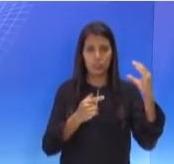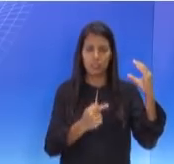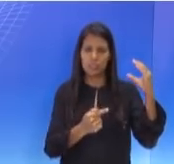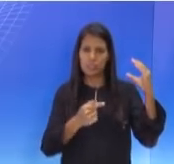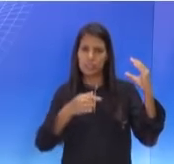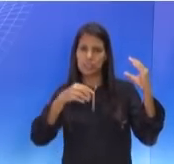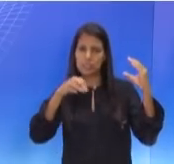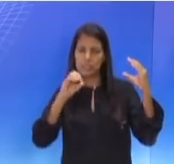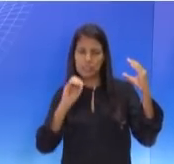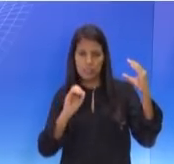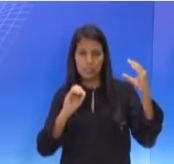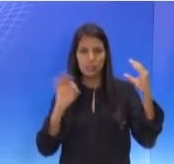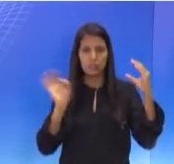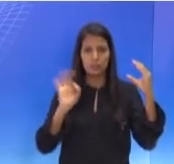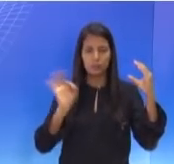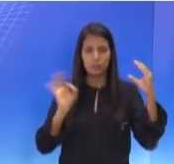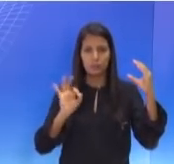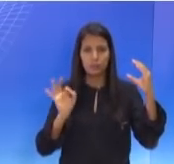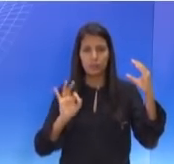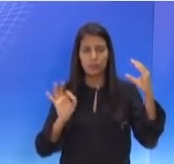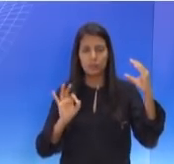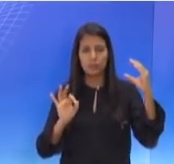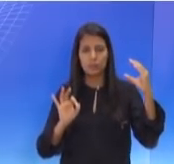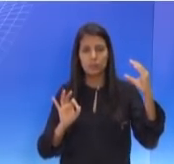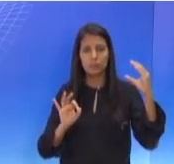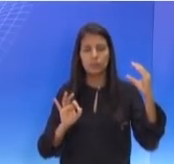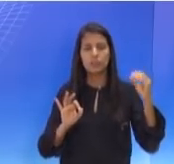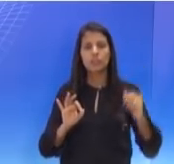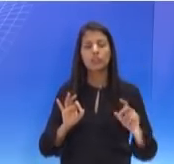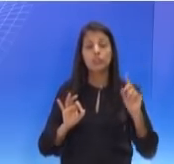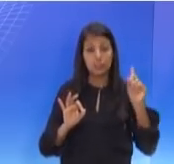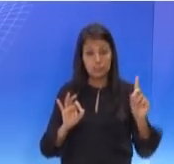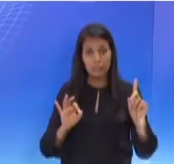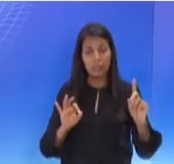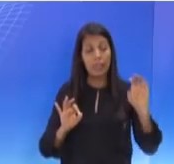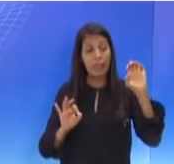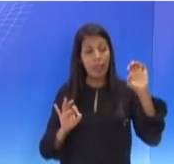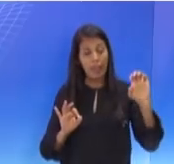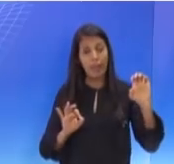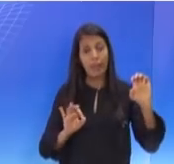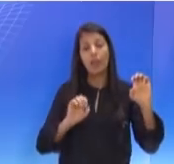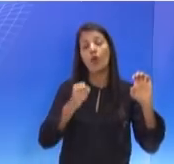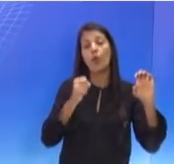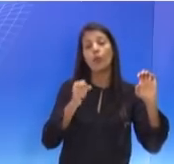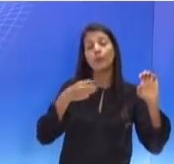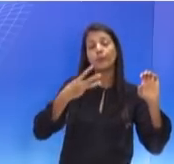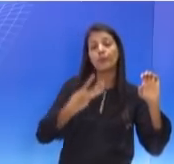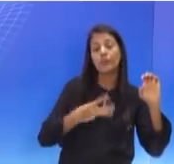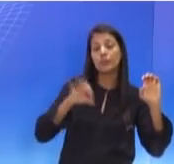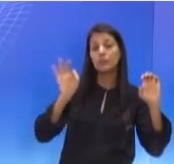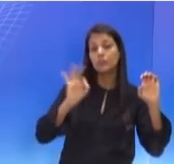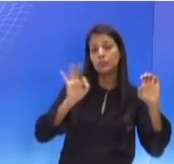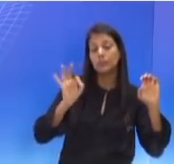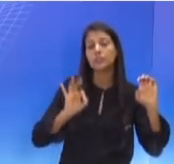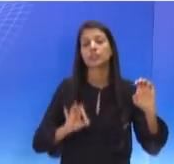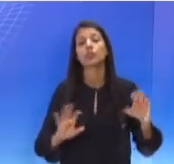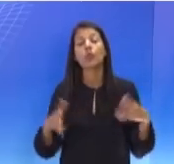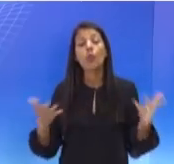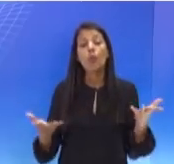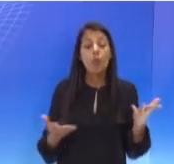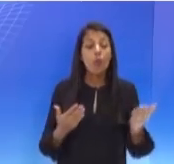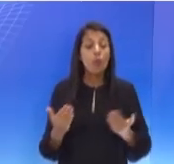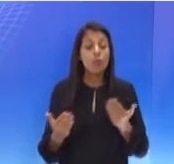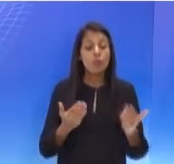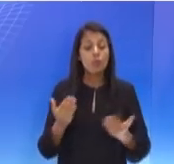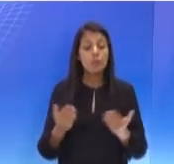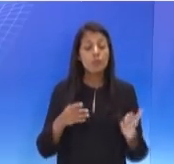70% na letra D e 86% na letra E. Então vamos ver aí, ó. Nós temos